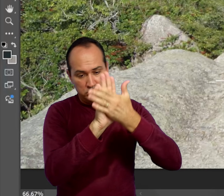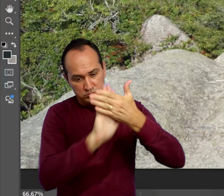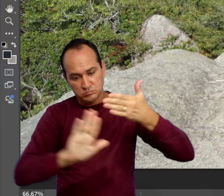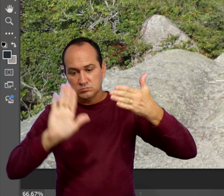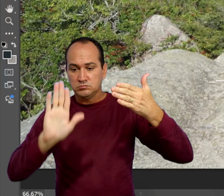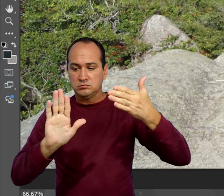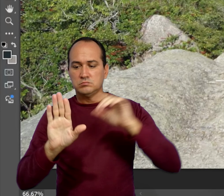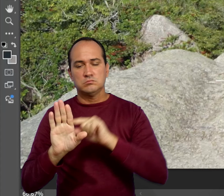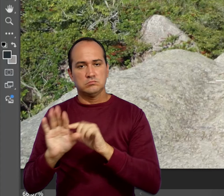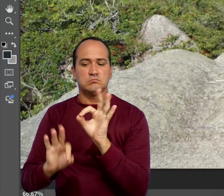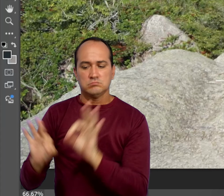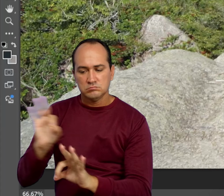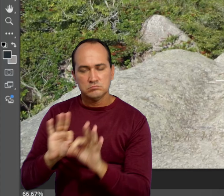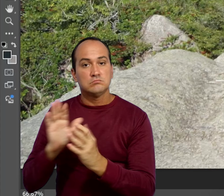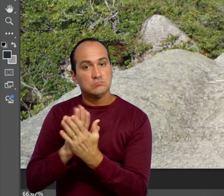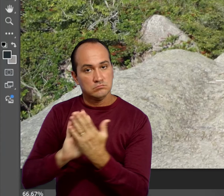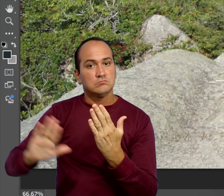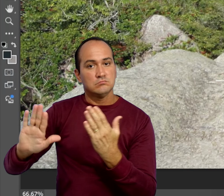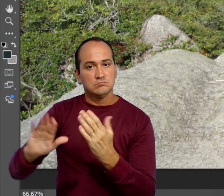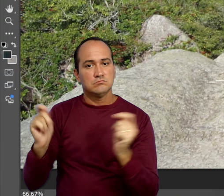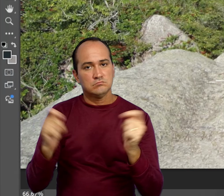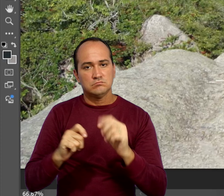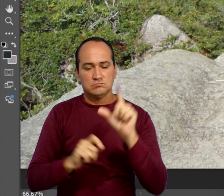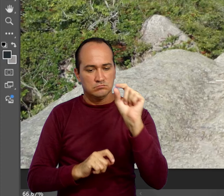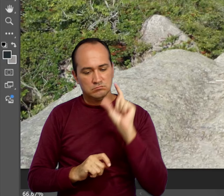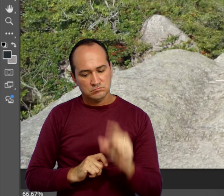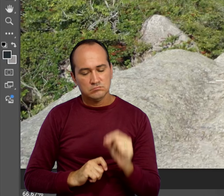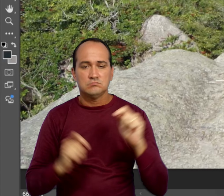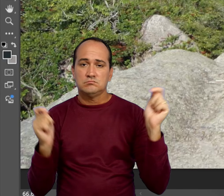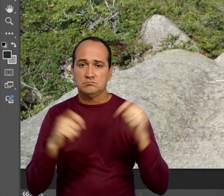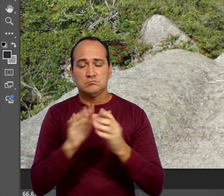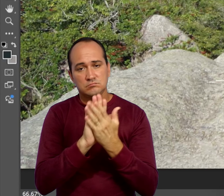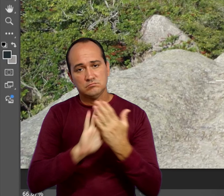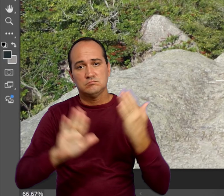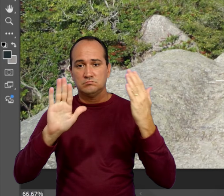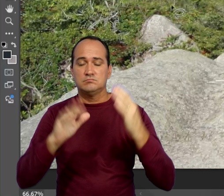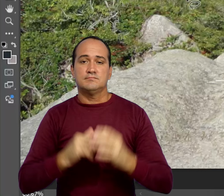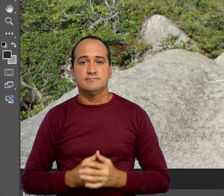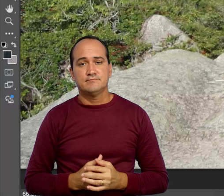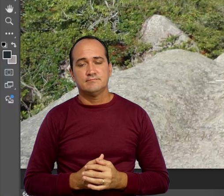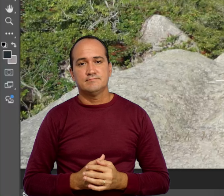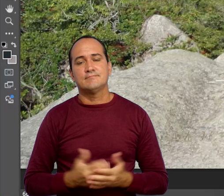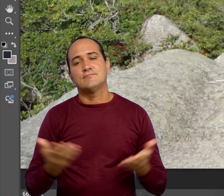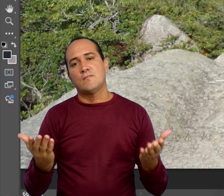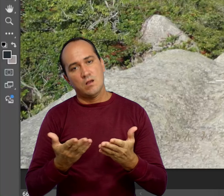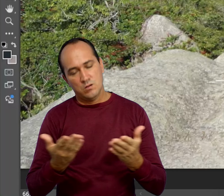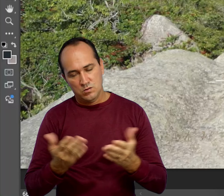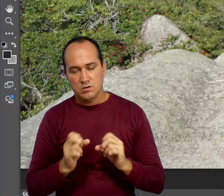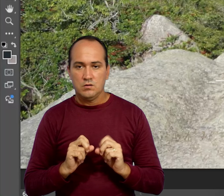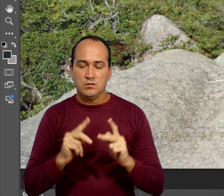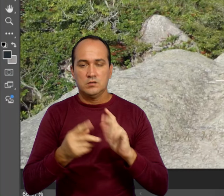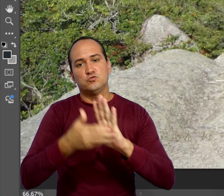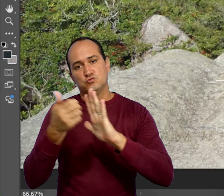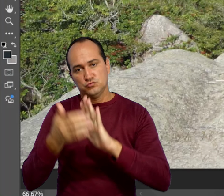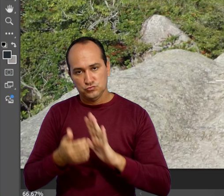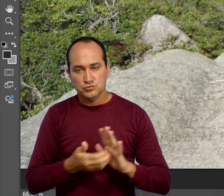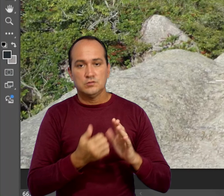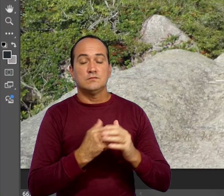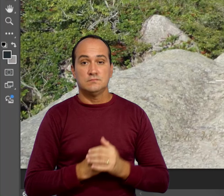original é sempre bom fazer isso. E duplicar, selecionando as duas camadas que estavam acima. Agora sim, né, eu